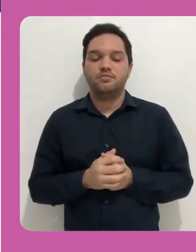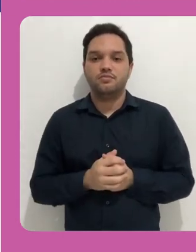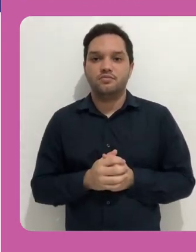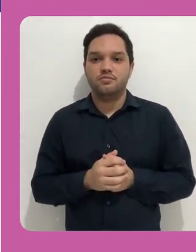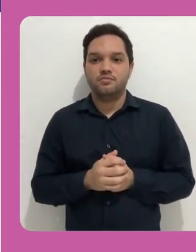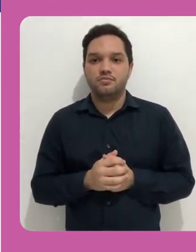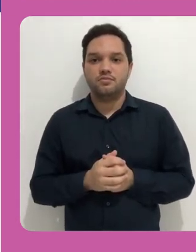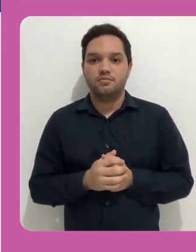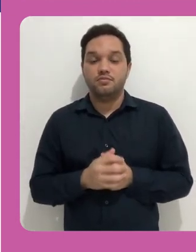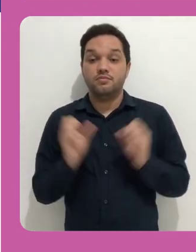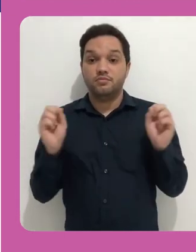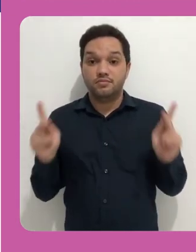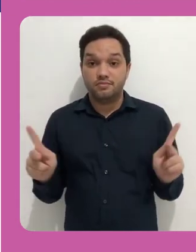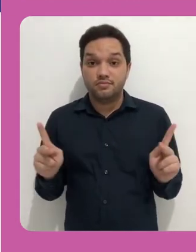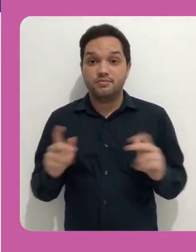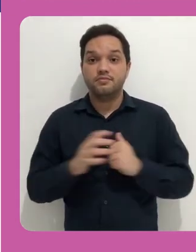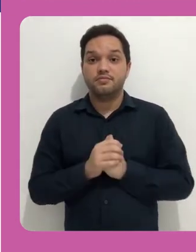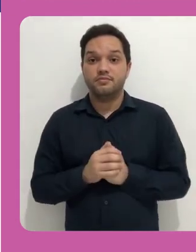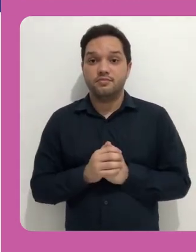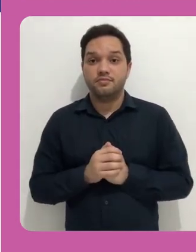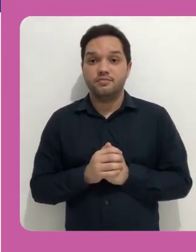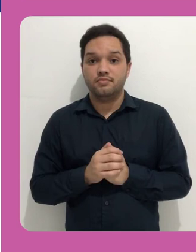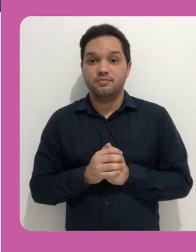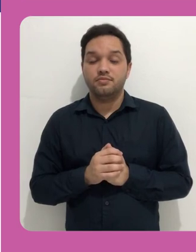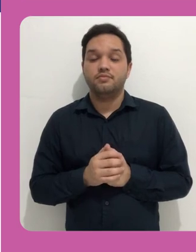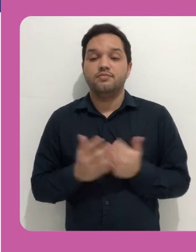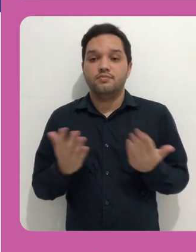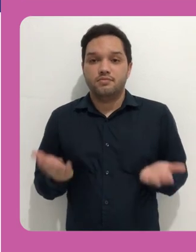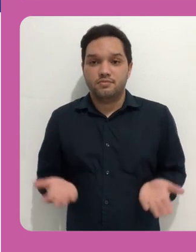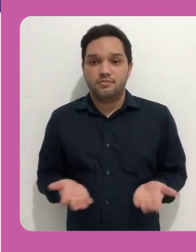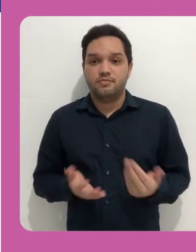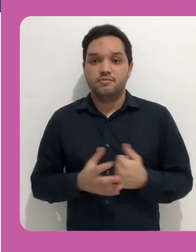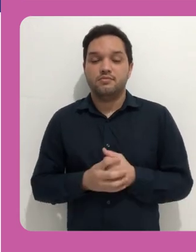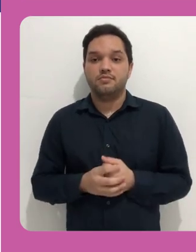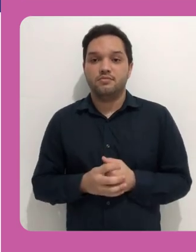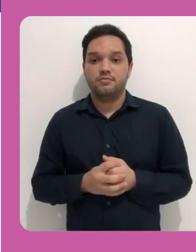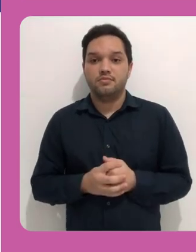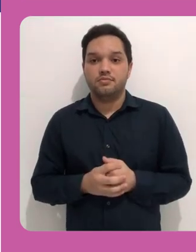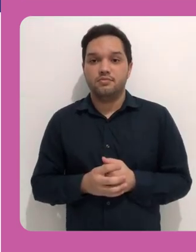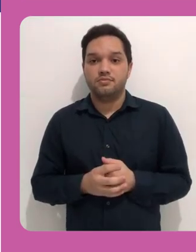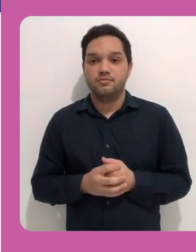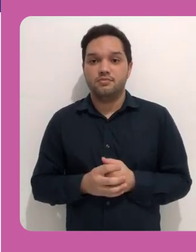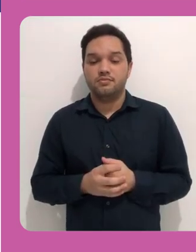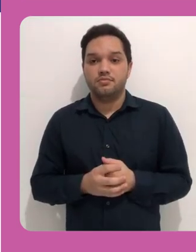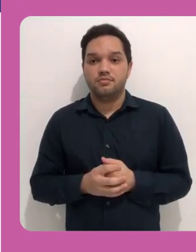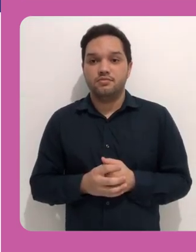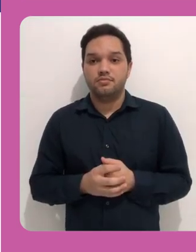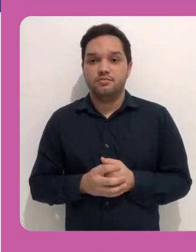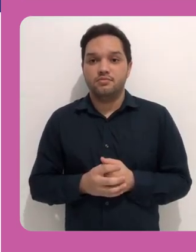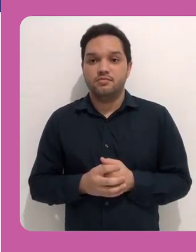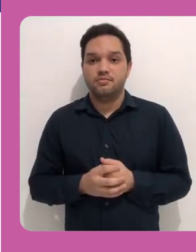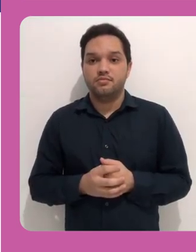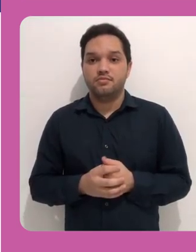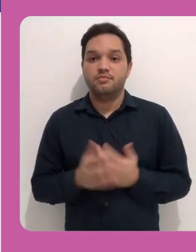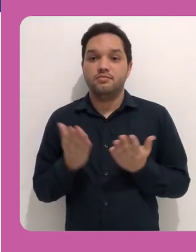estou enviando o arquivo para avaliação. Ok? Bom,